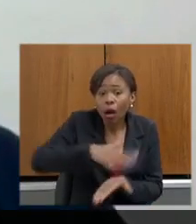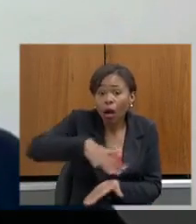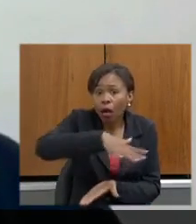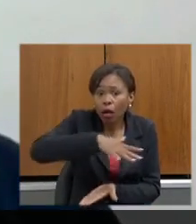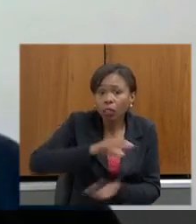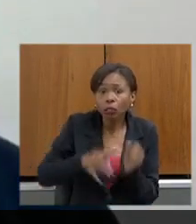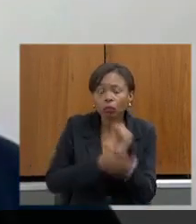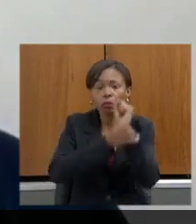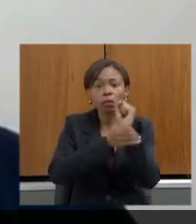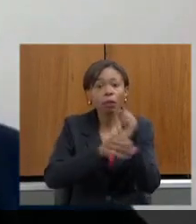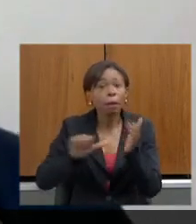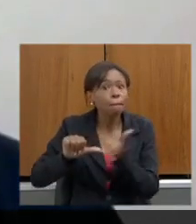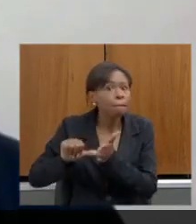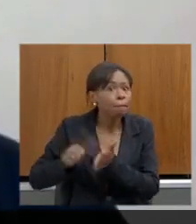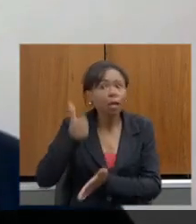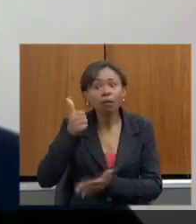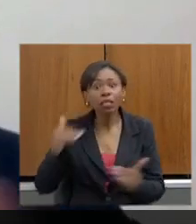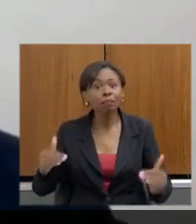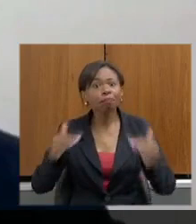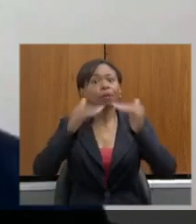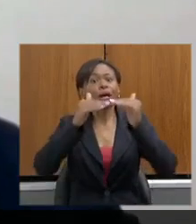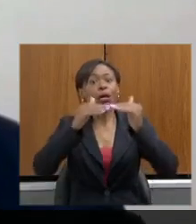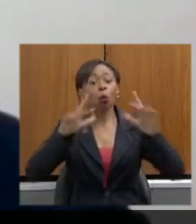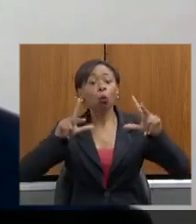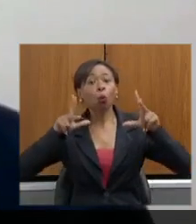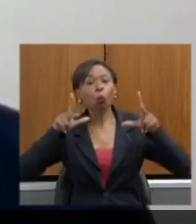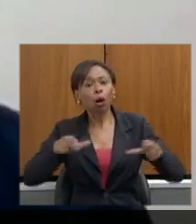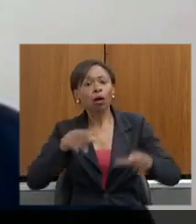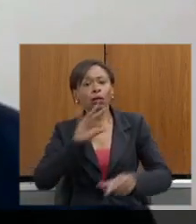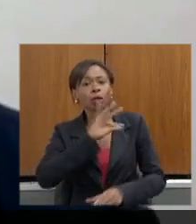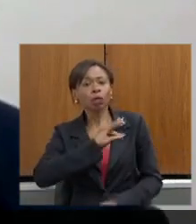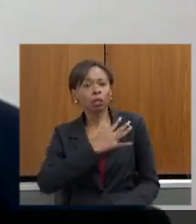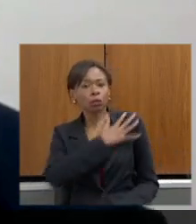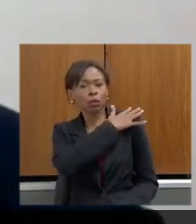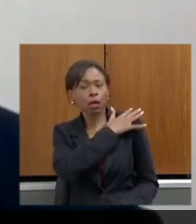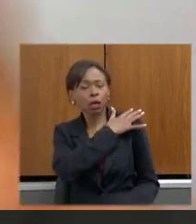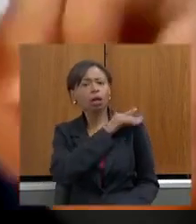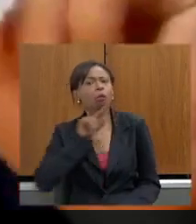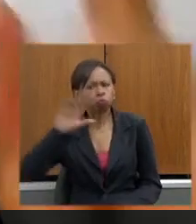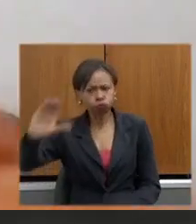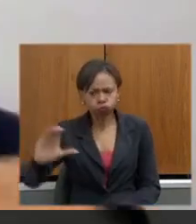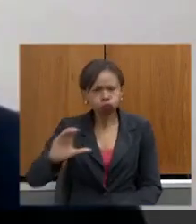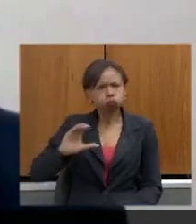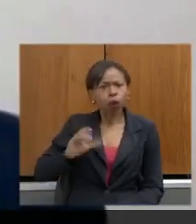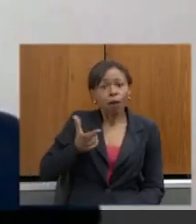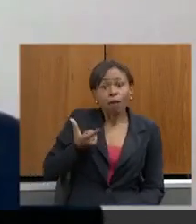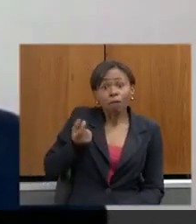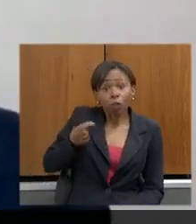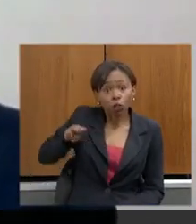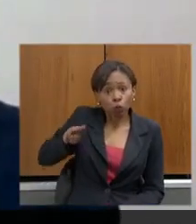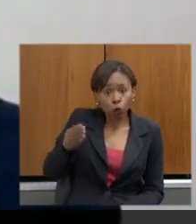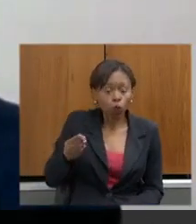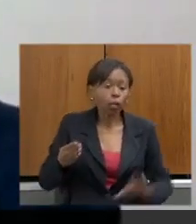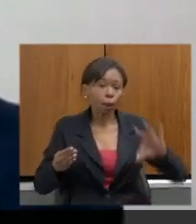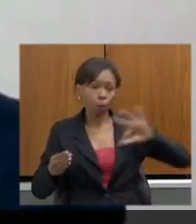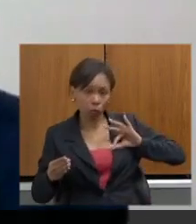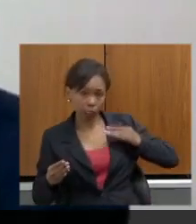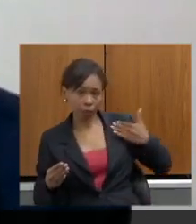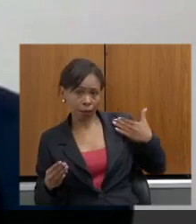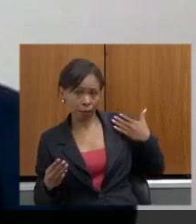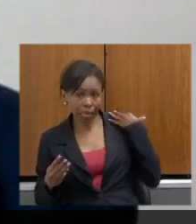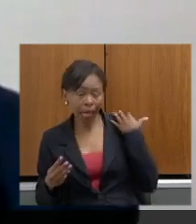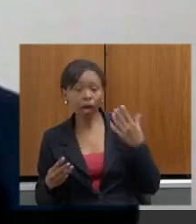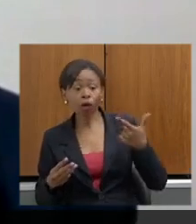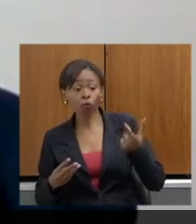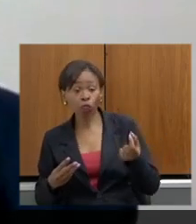conseguimos empatar com a polícia militar Saímos de lá com 20 milhões Polícia Militar o 20 milhões